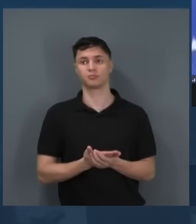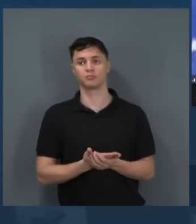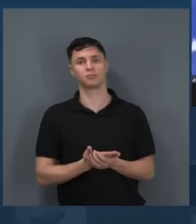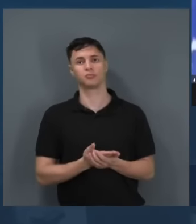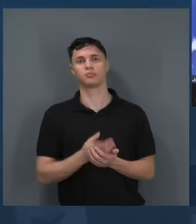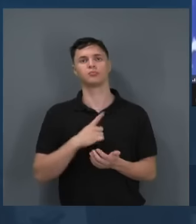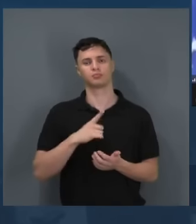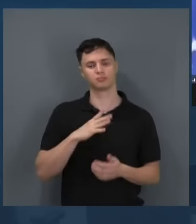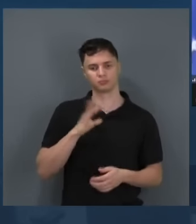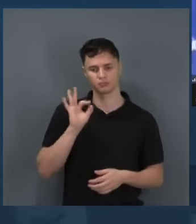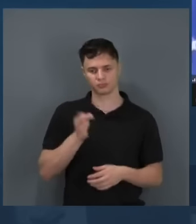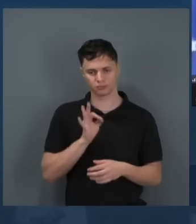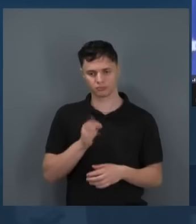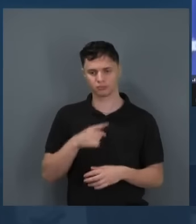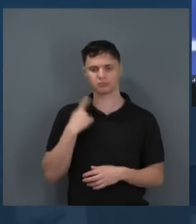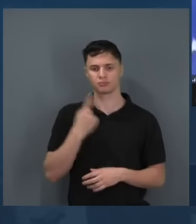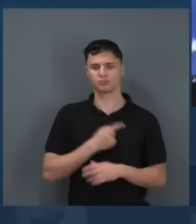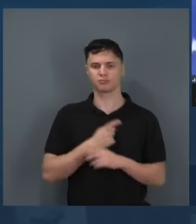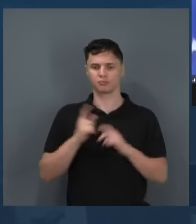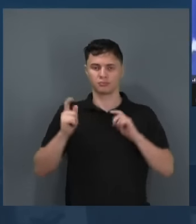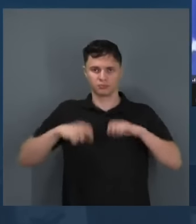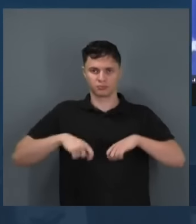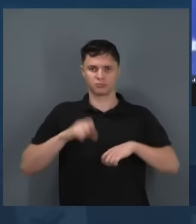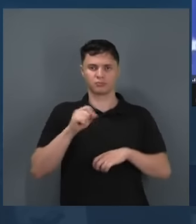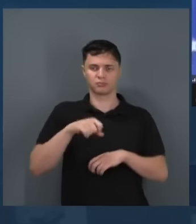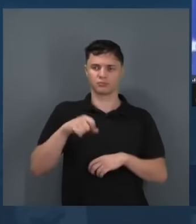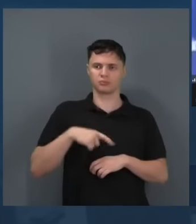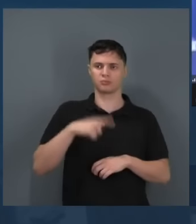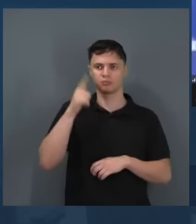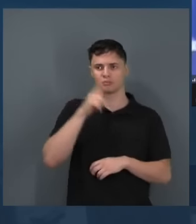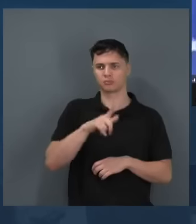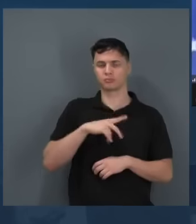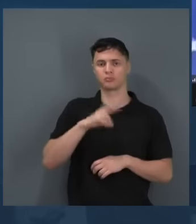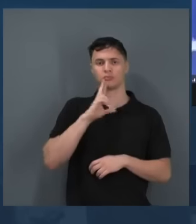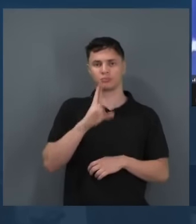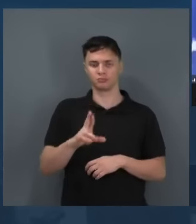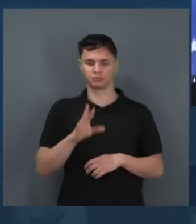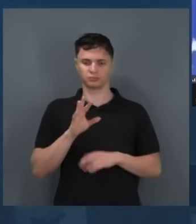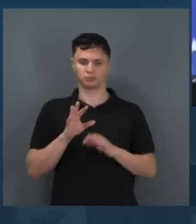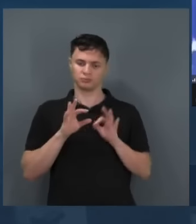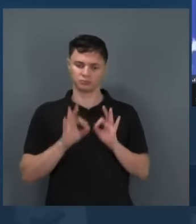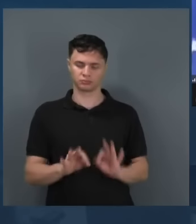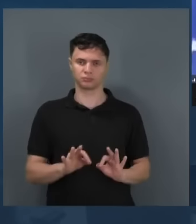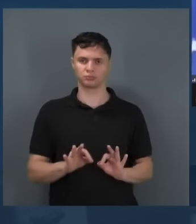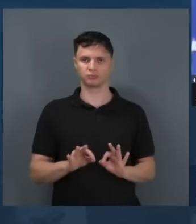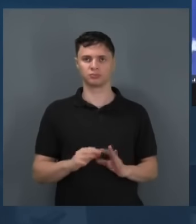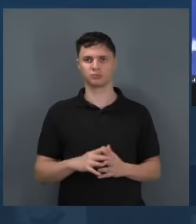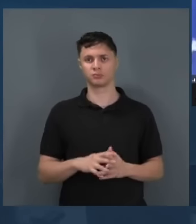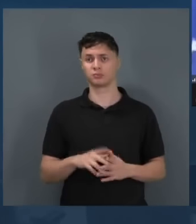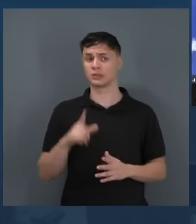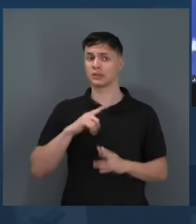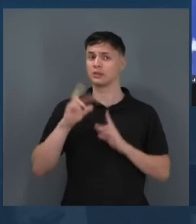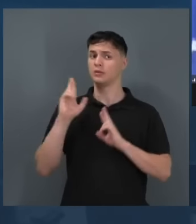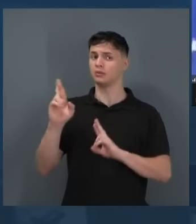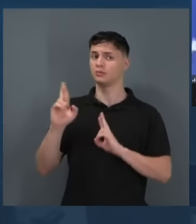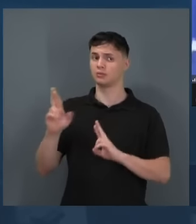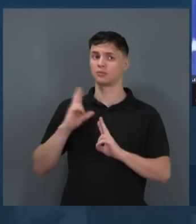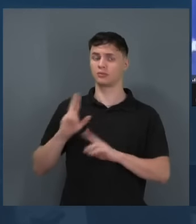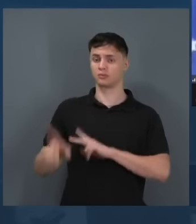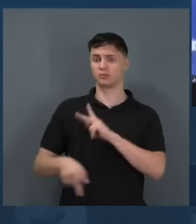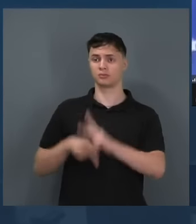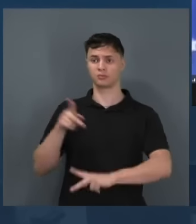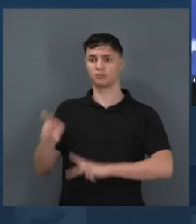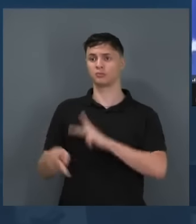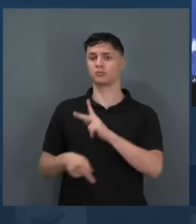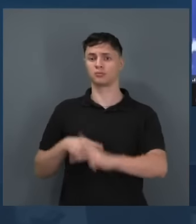dar certo, que nós possamos corresponder a essa expectativa da população, não